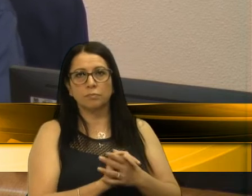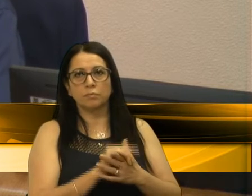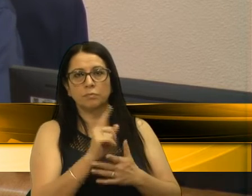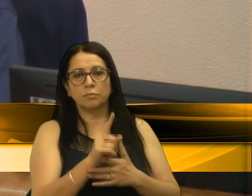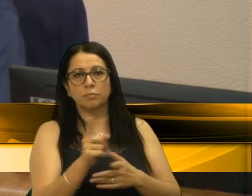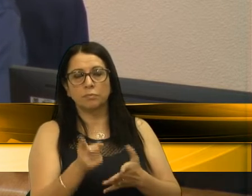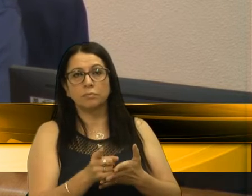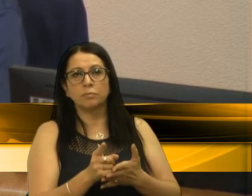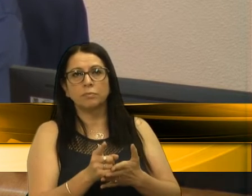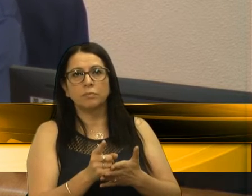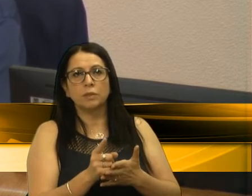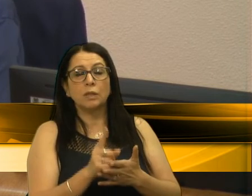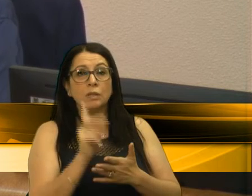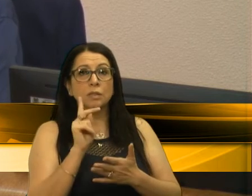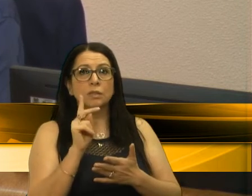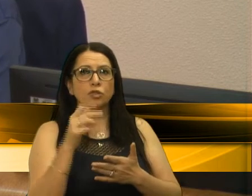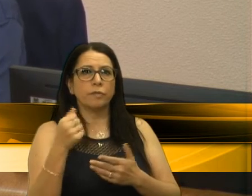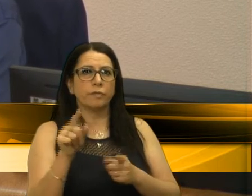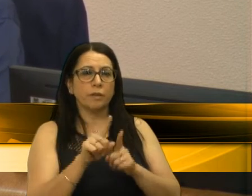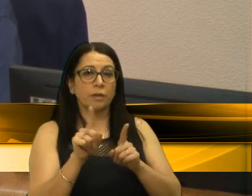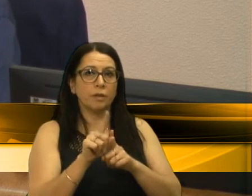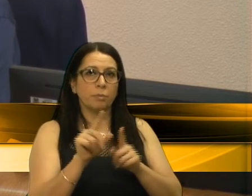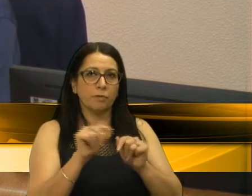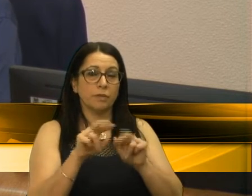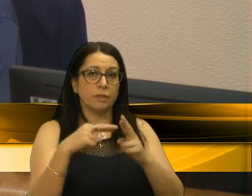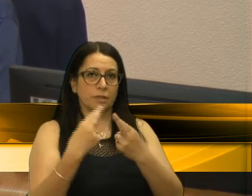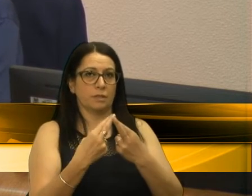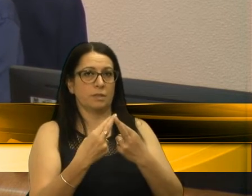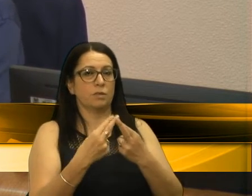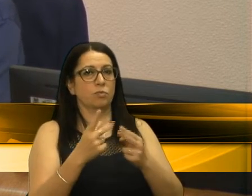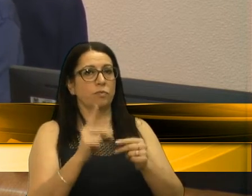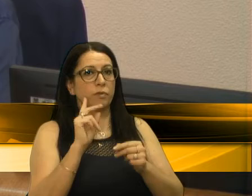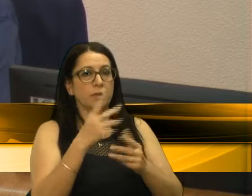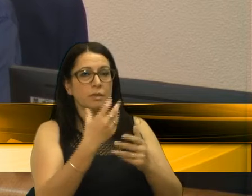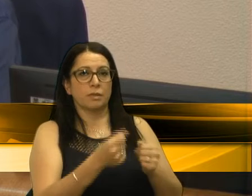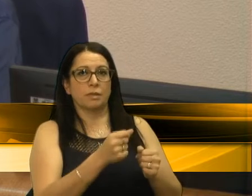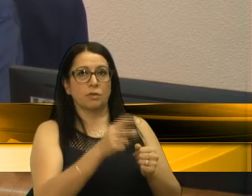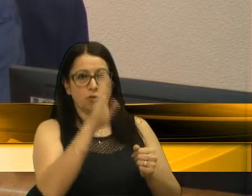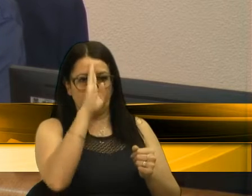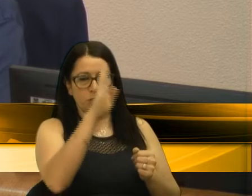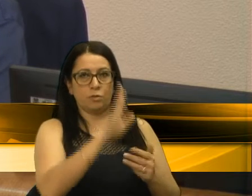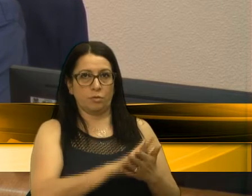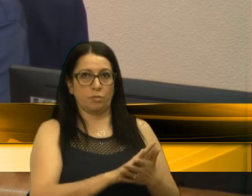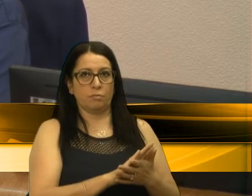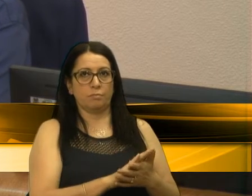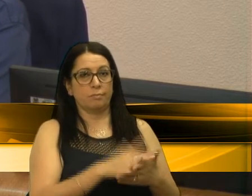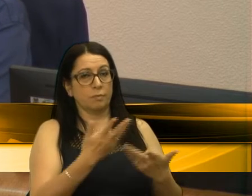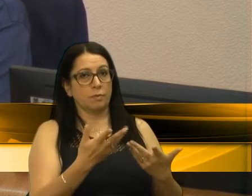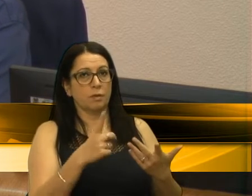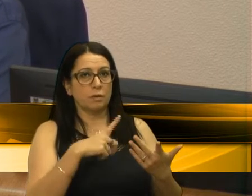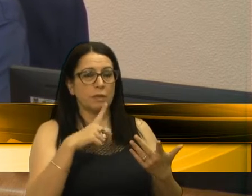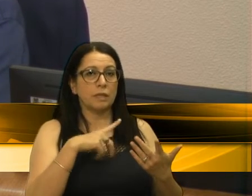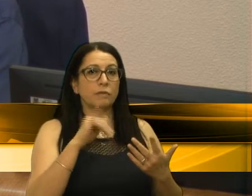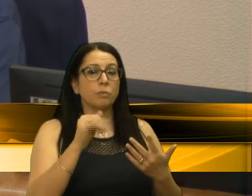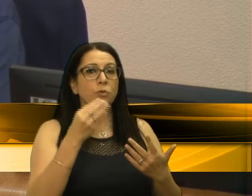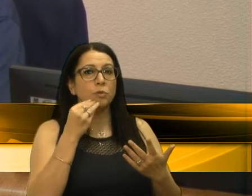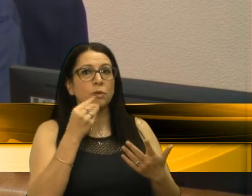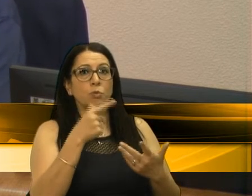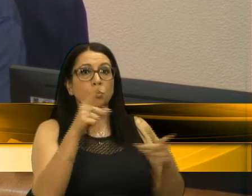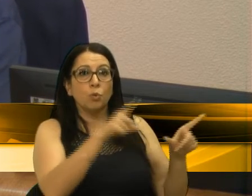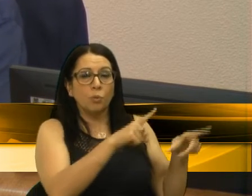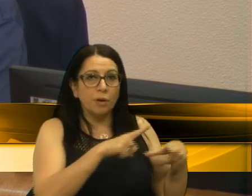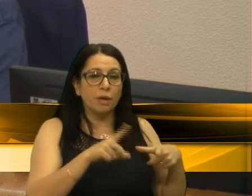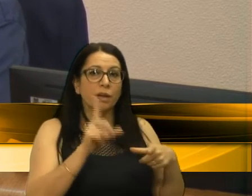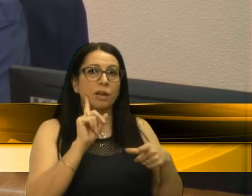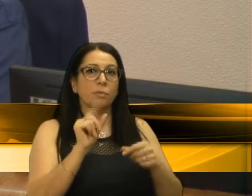houve indeferimento para a realização, ele se deu indeferimento direto e houve a oportunização de outro local para a realização